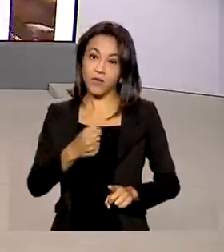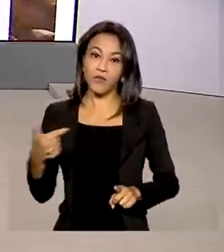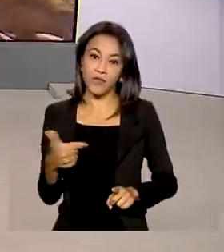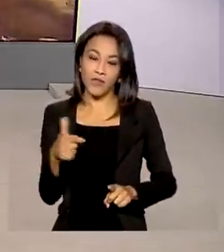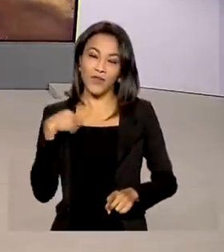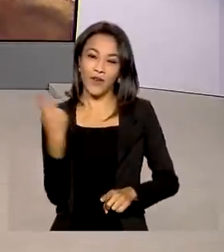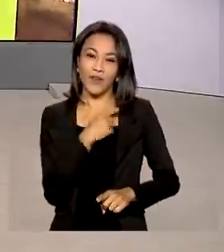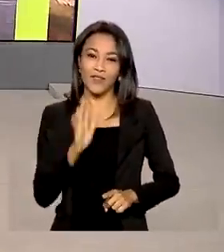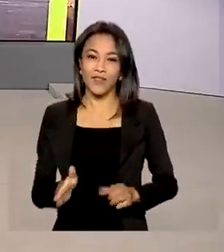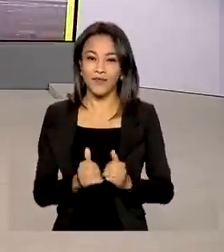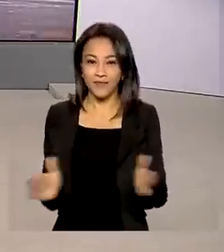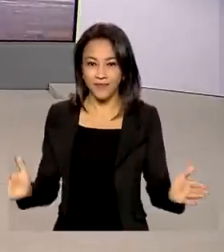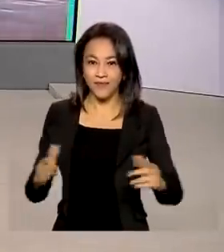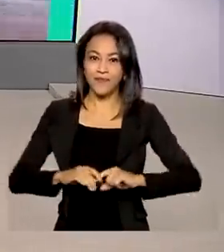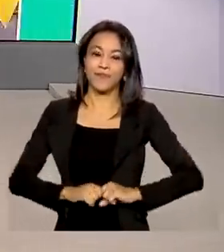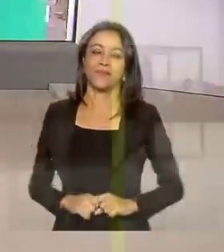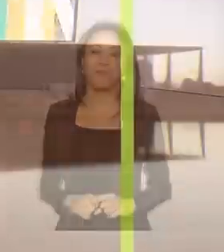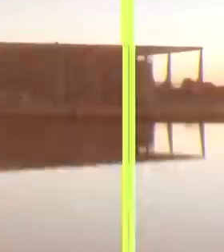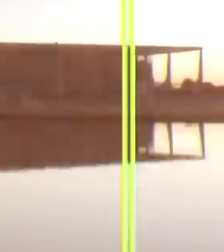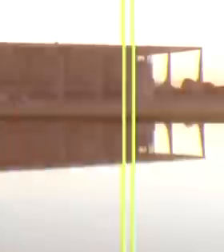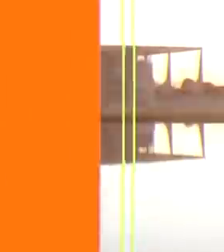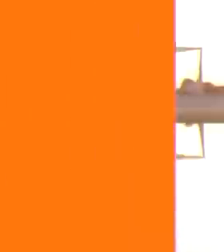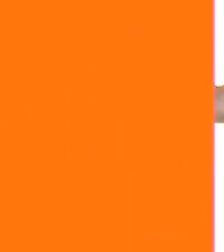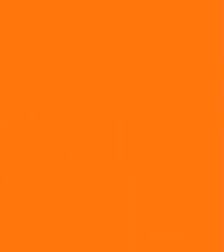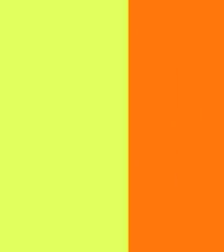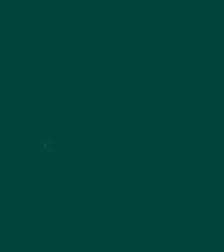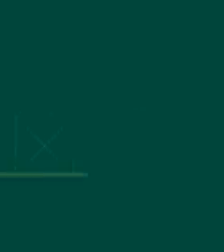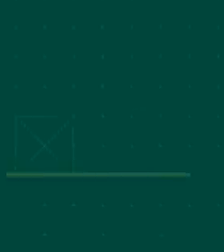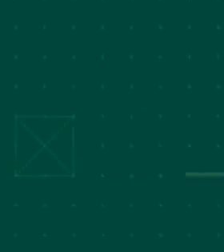Brasil em Dia está começando.